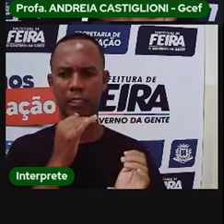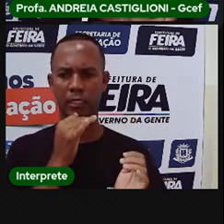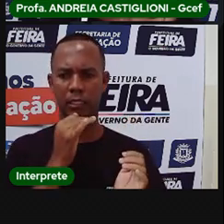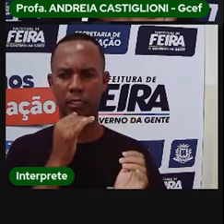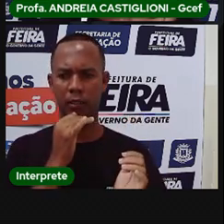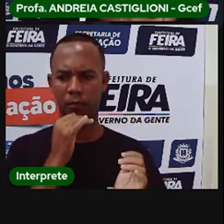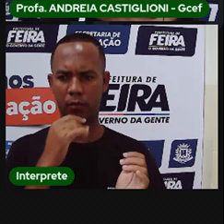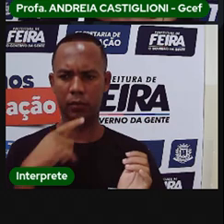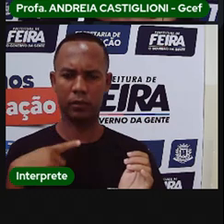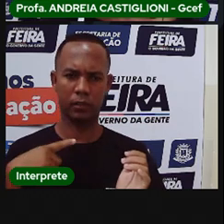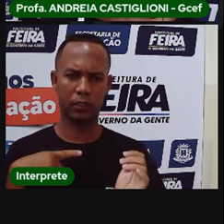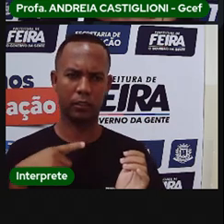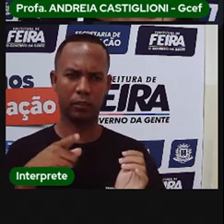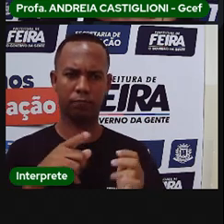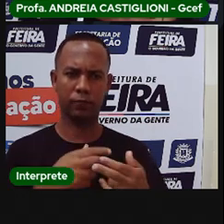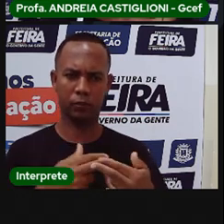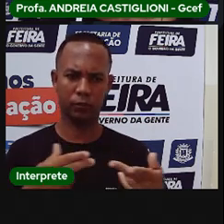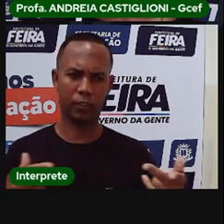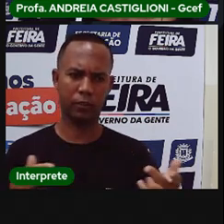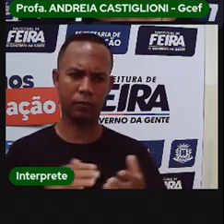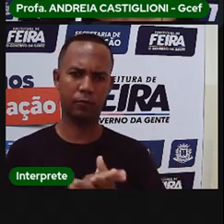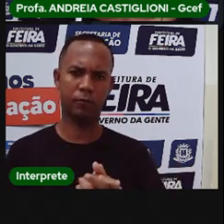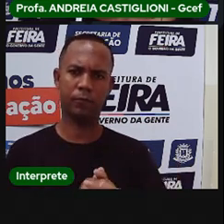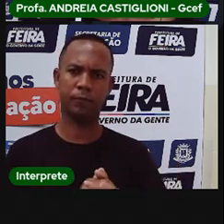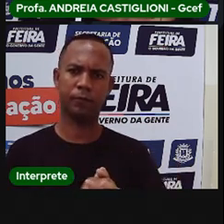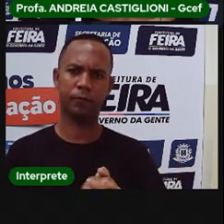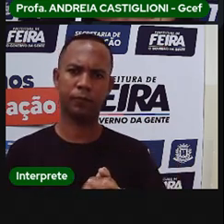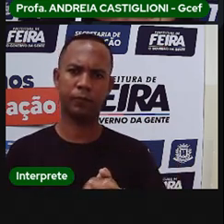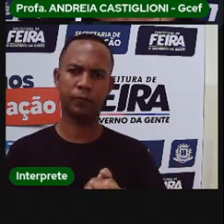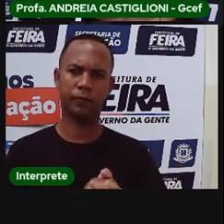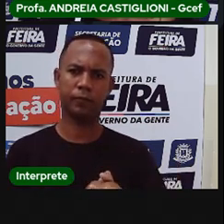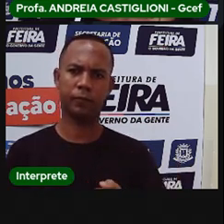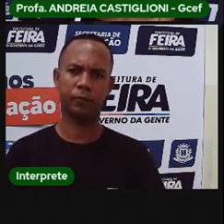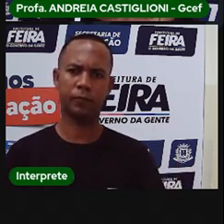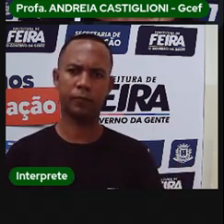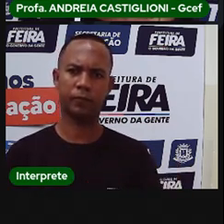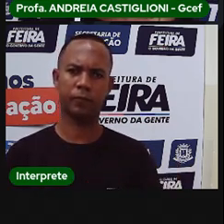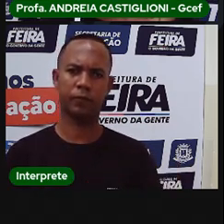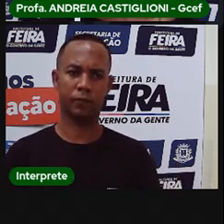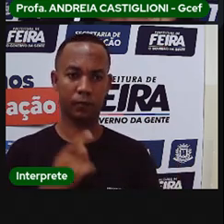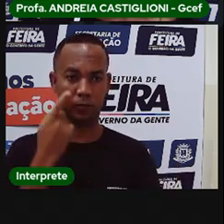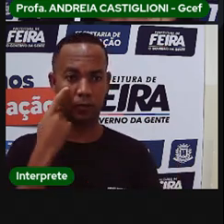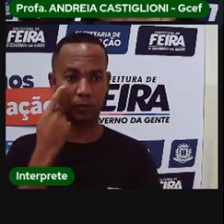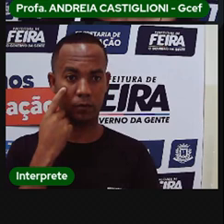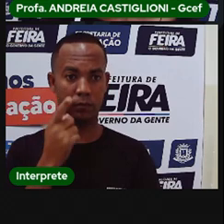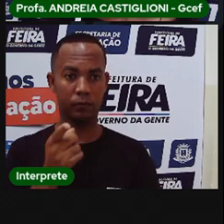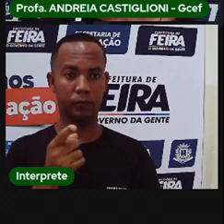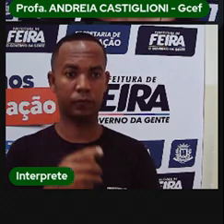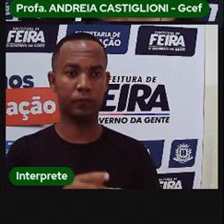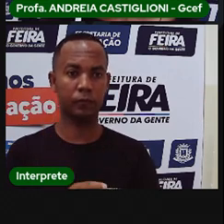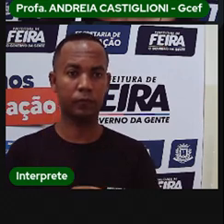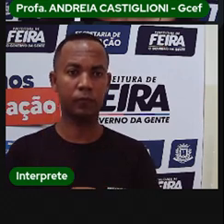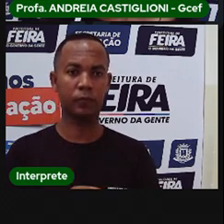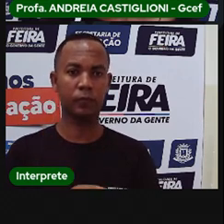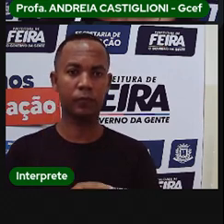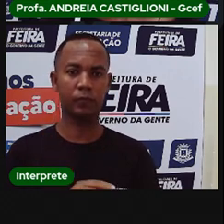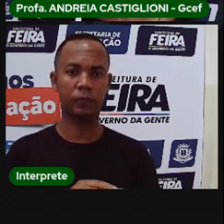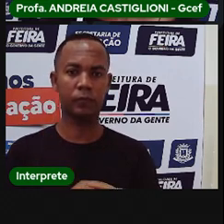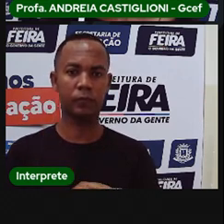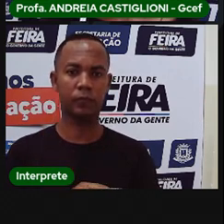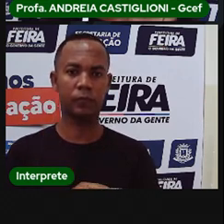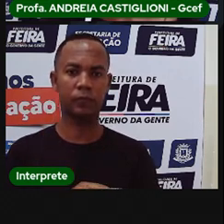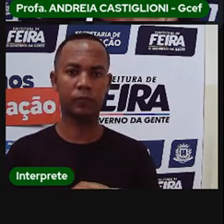alguns adesivos, ó. Ele aparece aqui na tela, estão vendo? Então, eu posso colocar